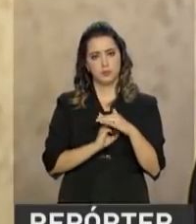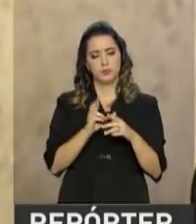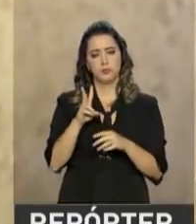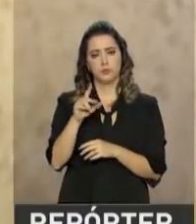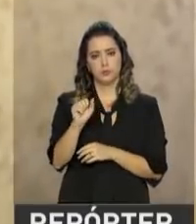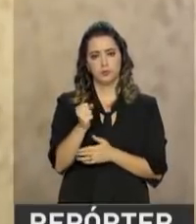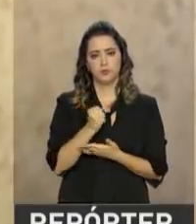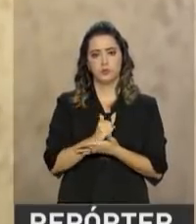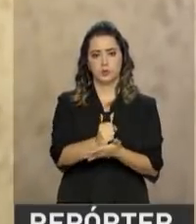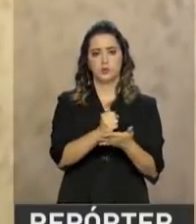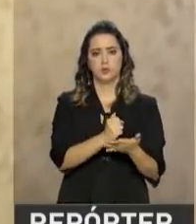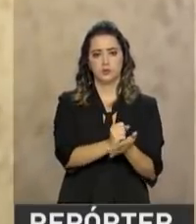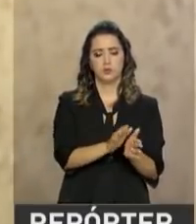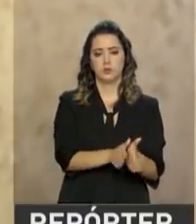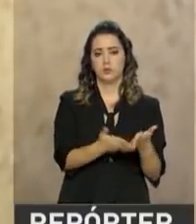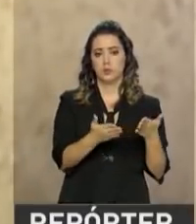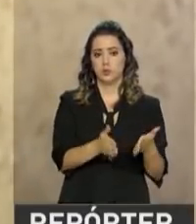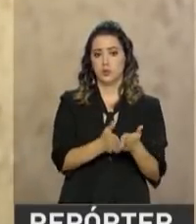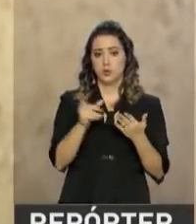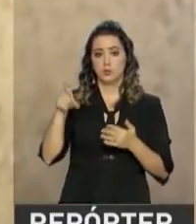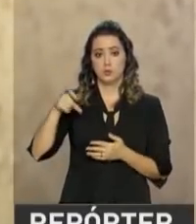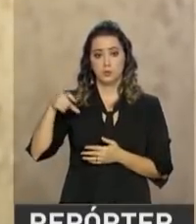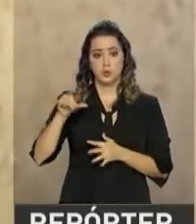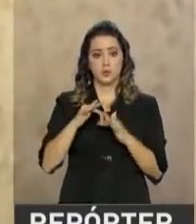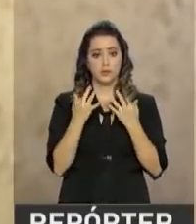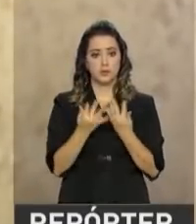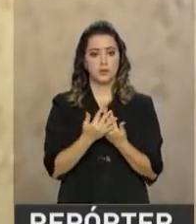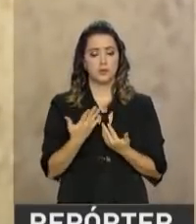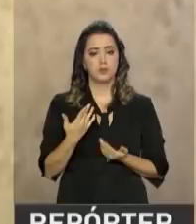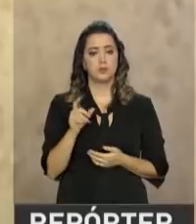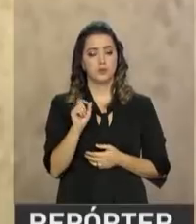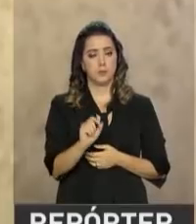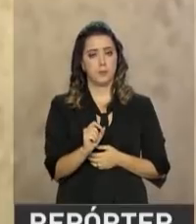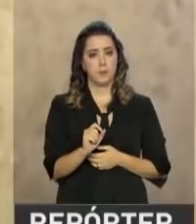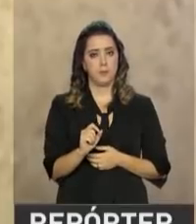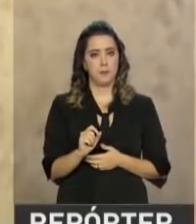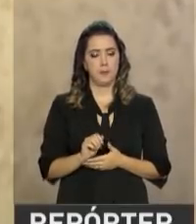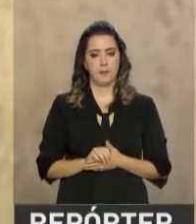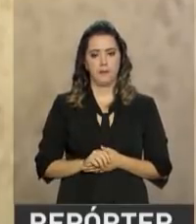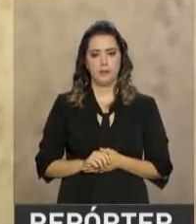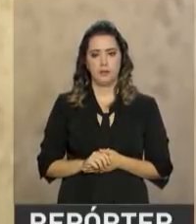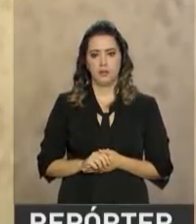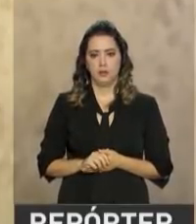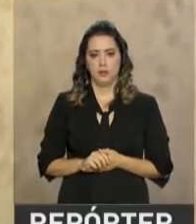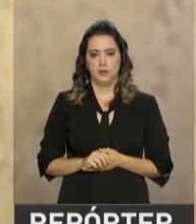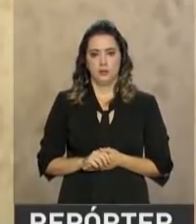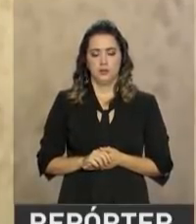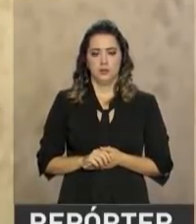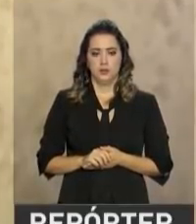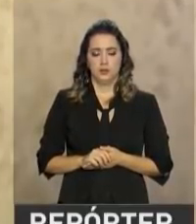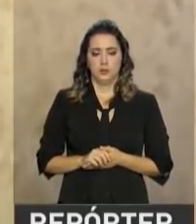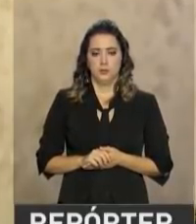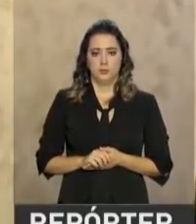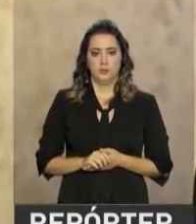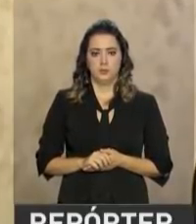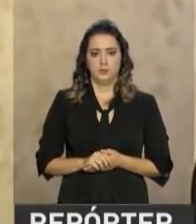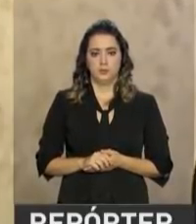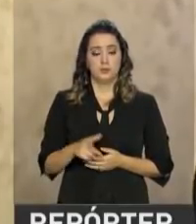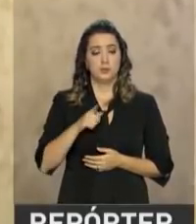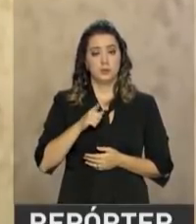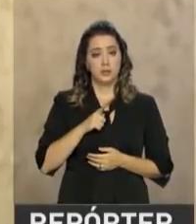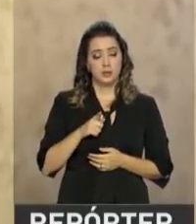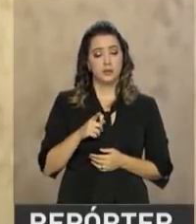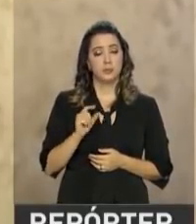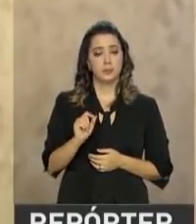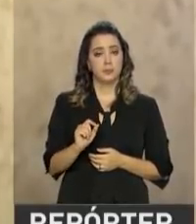disponíveis para o público jovem do Bolsa Família, principalmente para os jovens do Bolsa Família. Há um viés